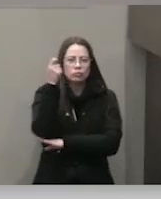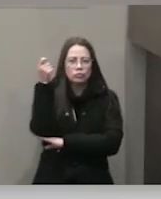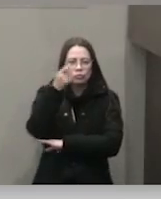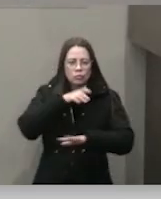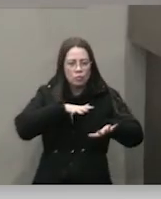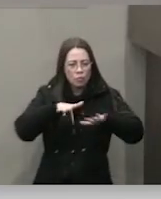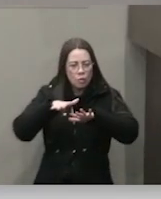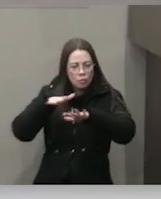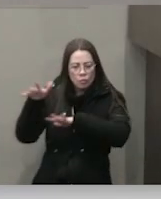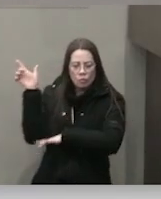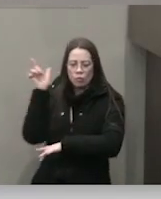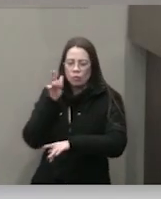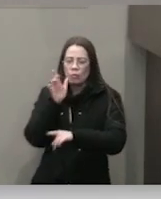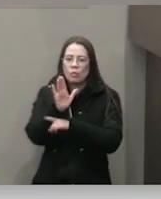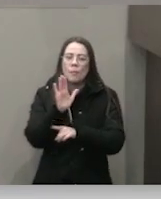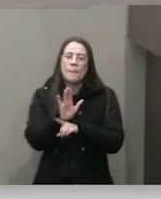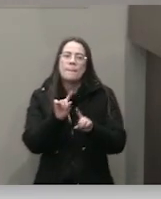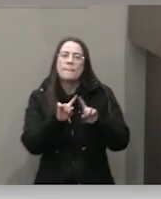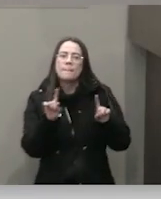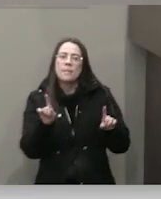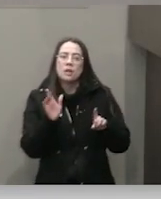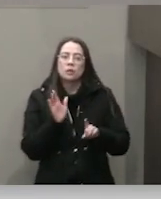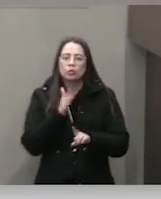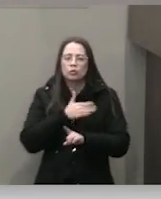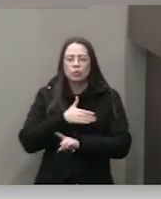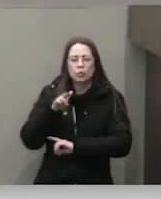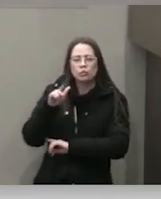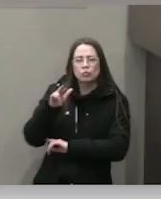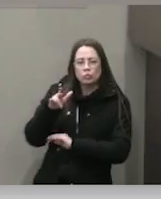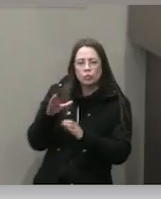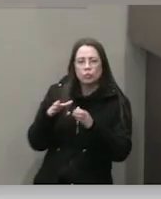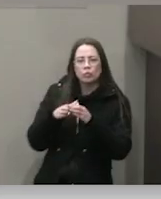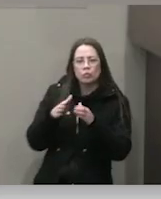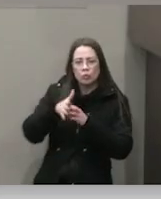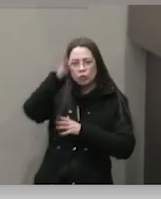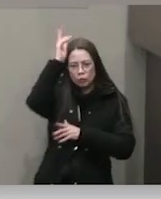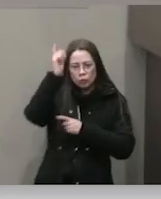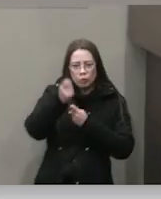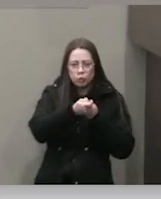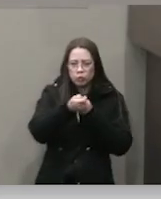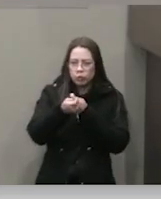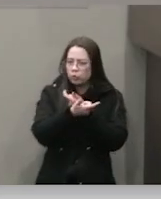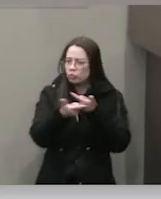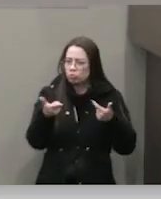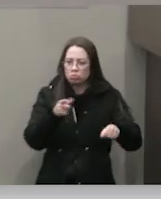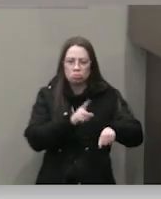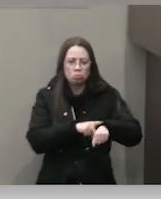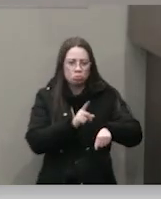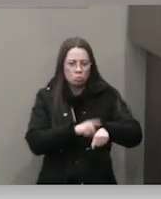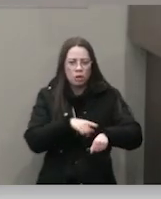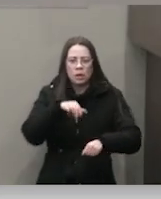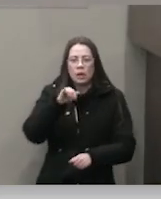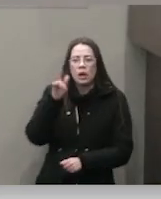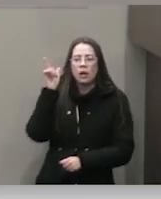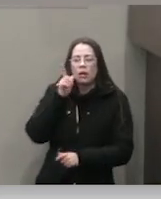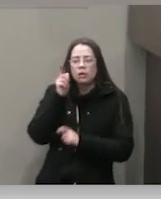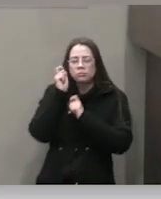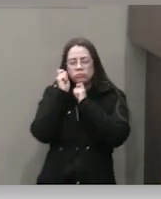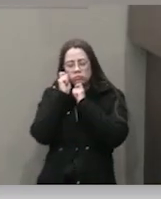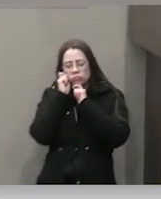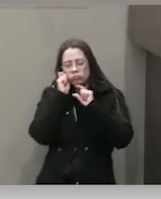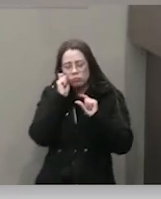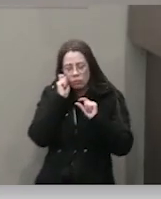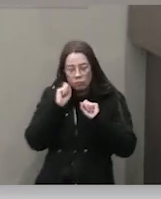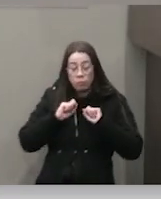nossos irmãos do Corpo de Bombeiros estavam lá. Não tinha hora, se desse para dar uma piscada e dormir do jeito que